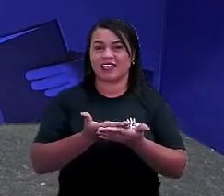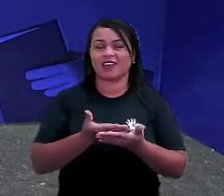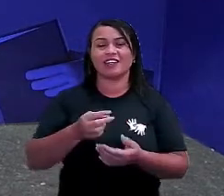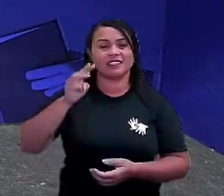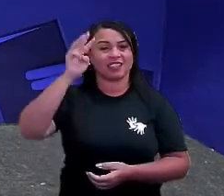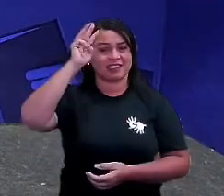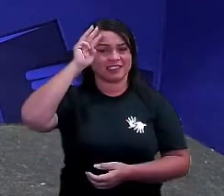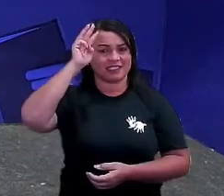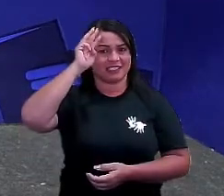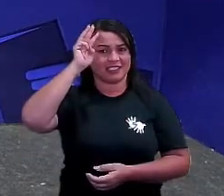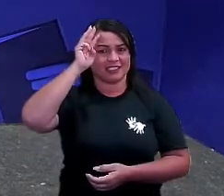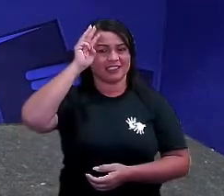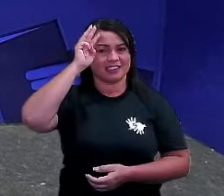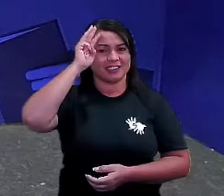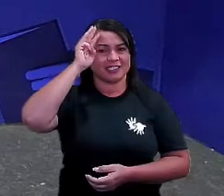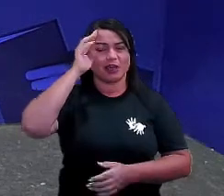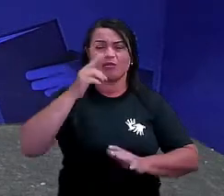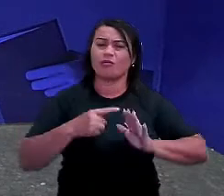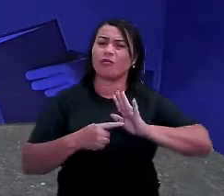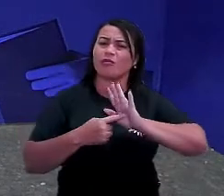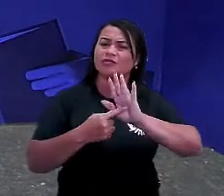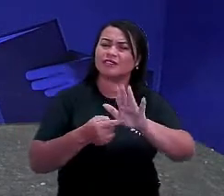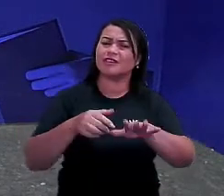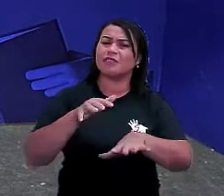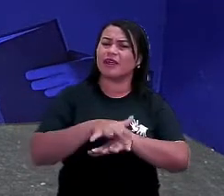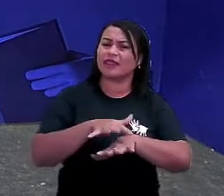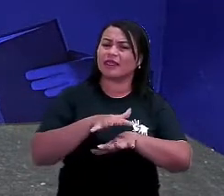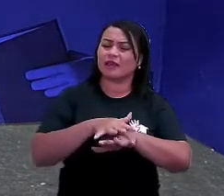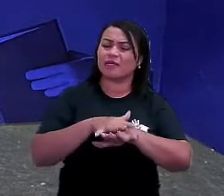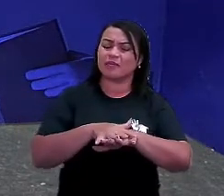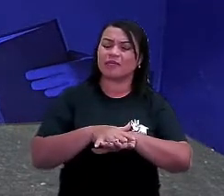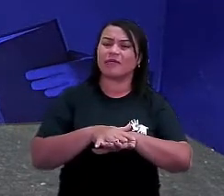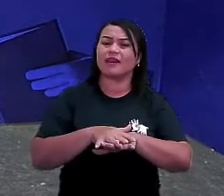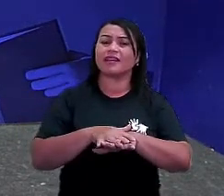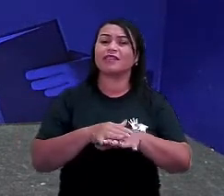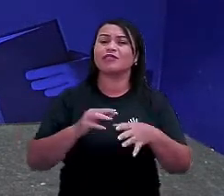das terças-feiras, trazendo aí a matemática de uma forma